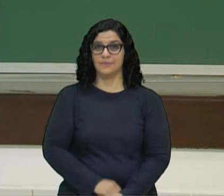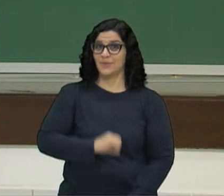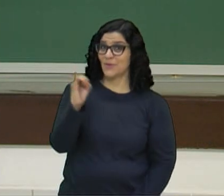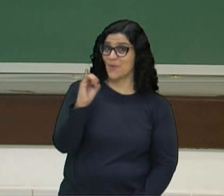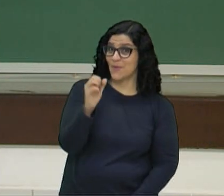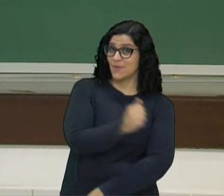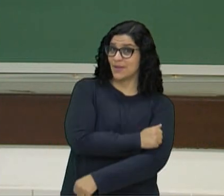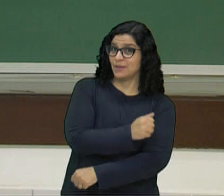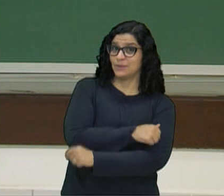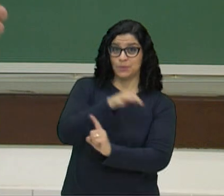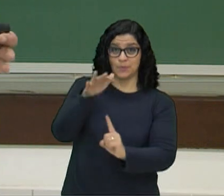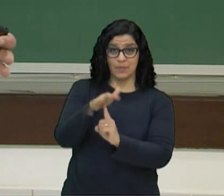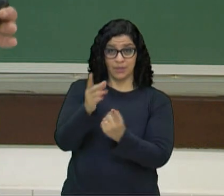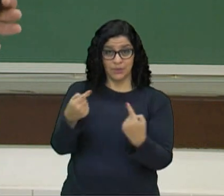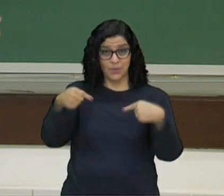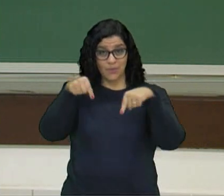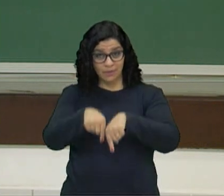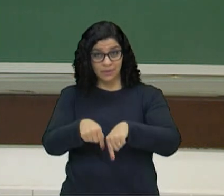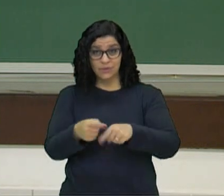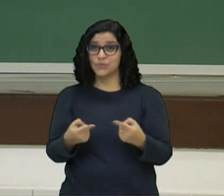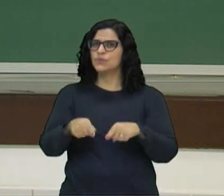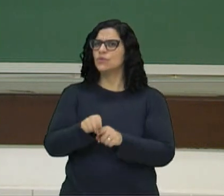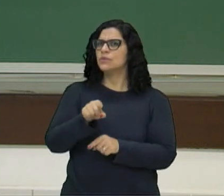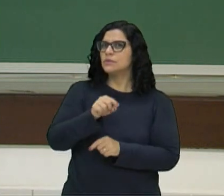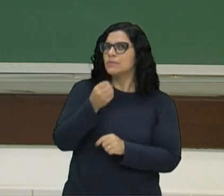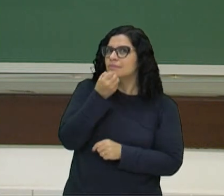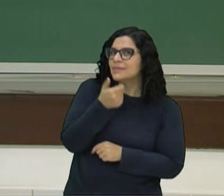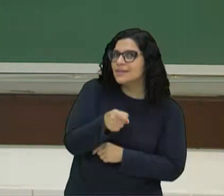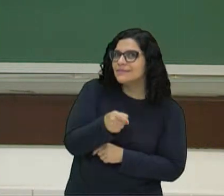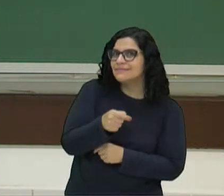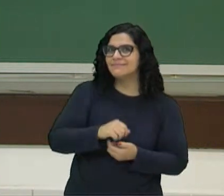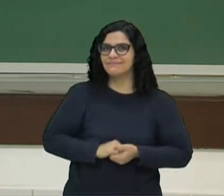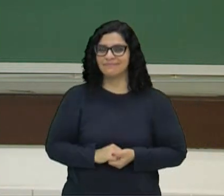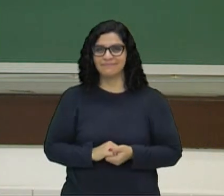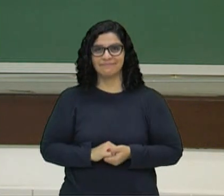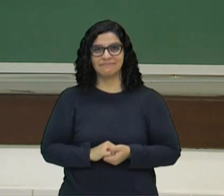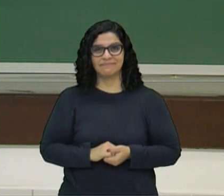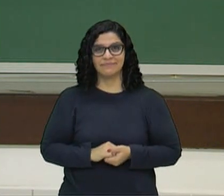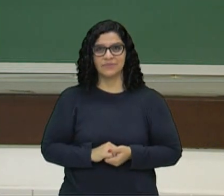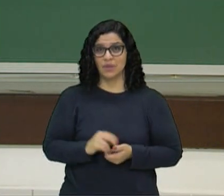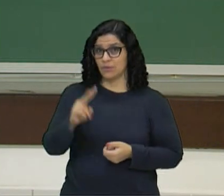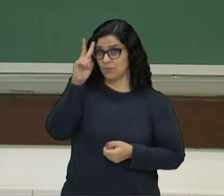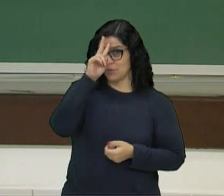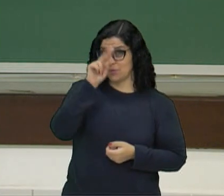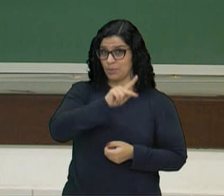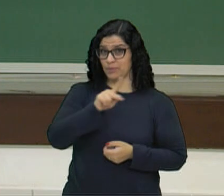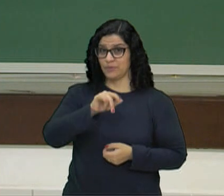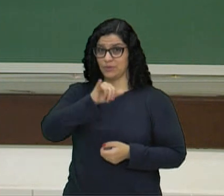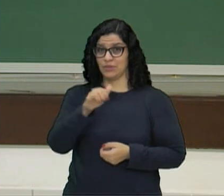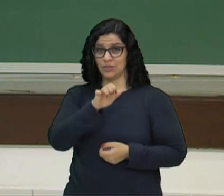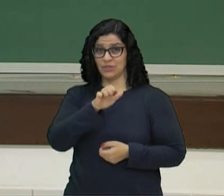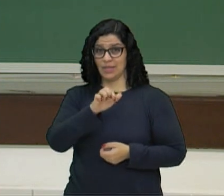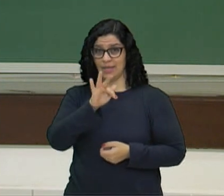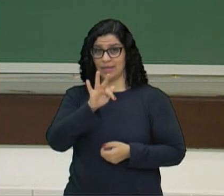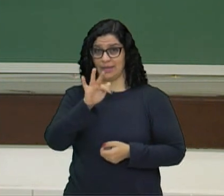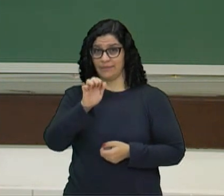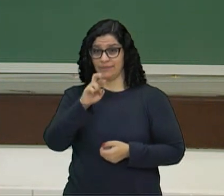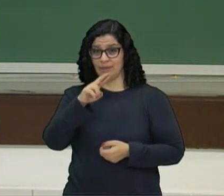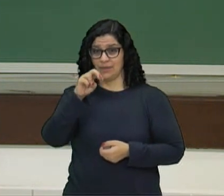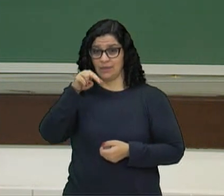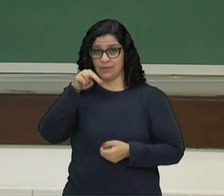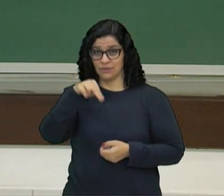Olá, alunos do Paraná, mais uma vez eu aqui perguntando para vocês, tá tudo bem? Quem não lembra, eu sou o professor Jefferson, junto comigo aqui